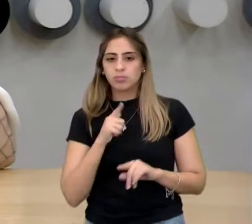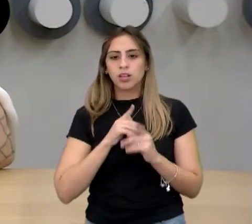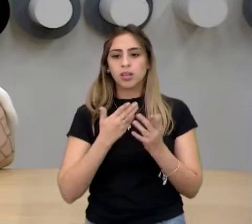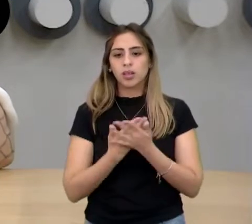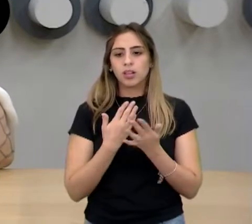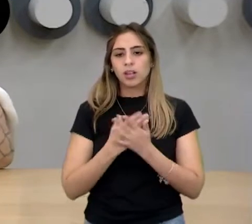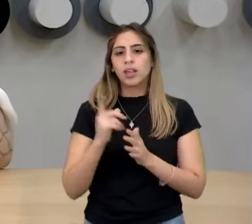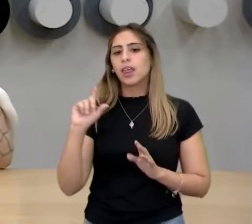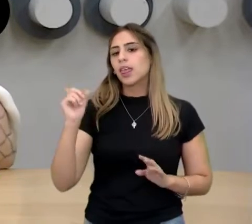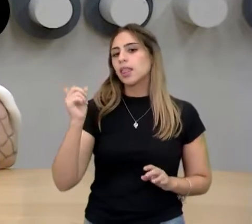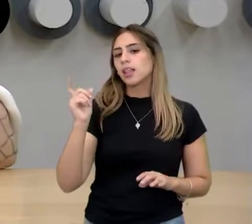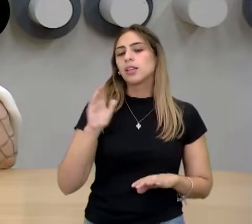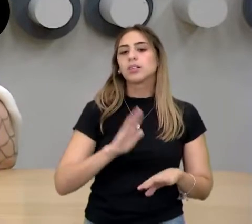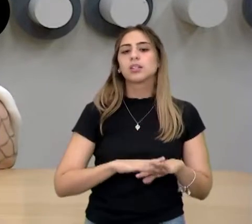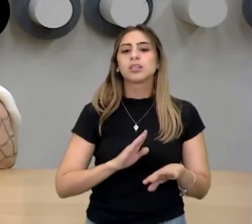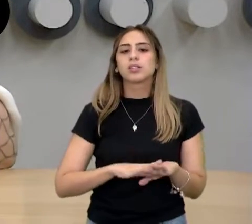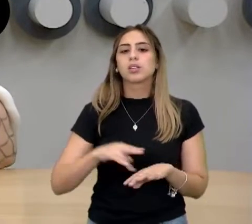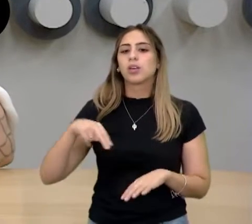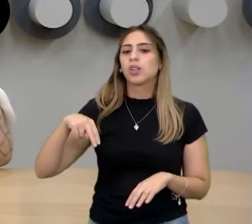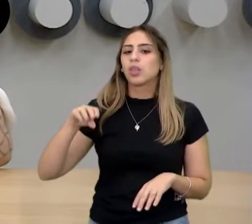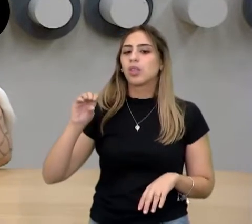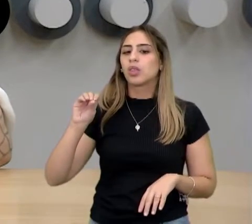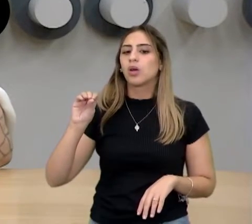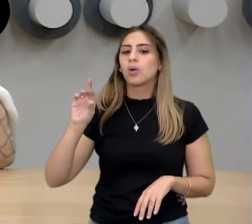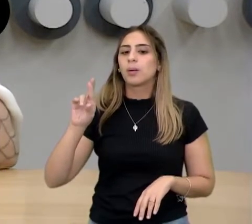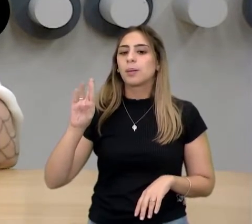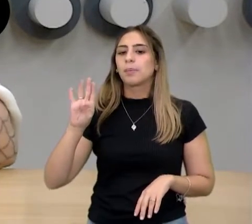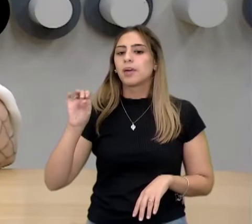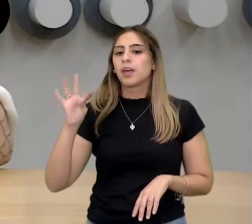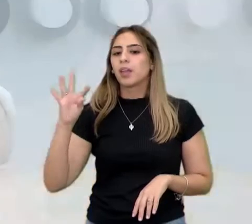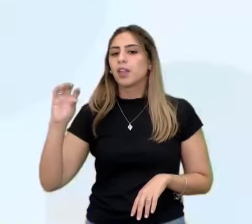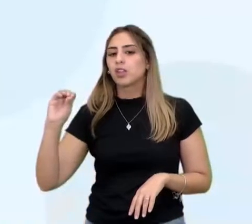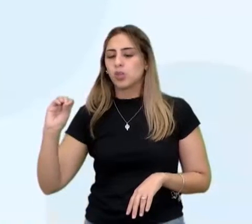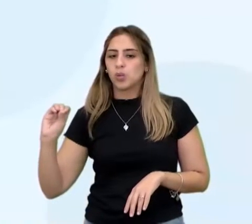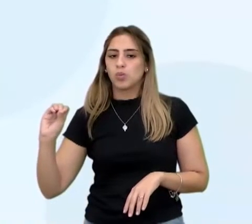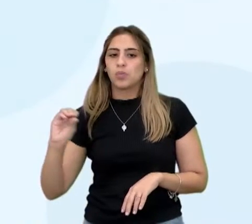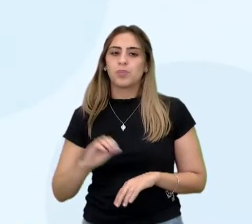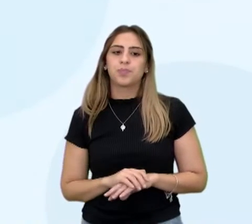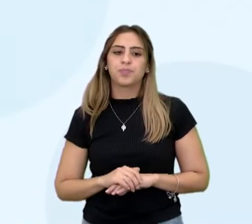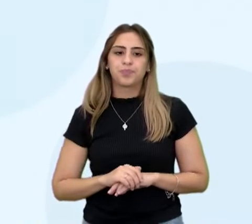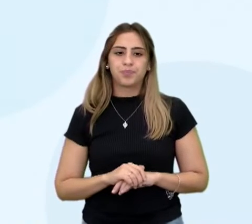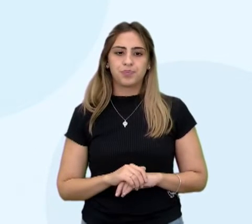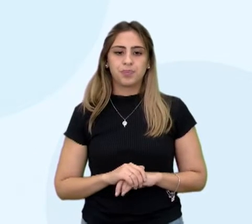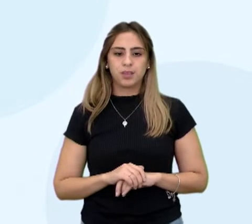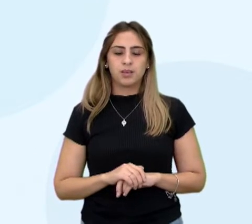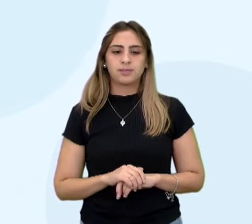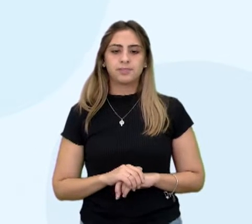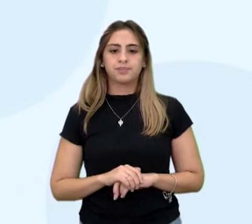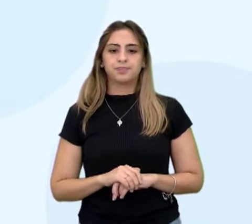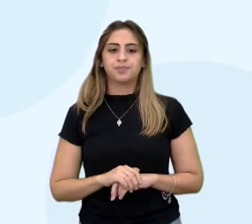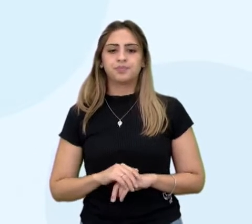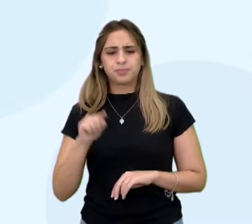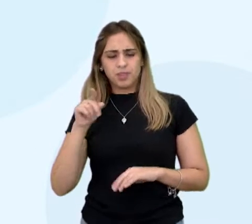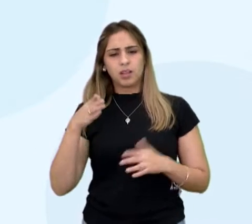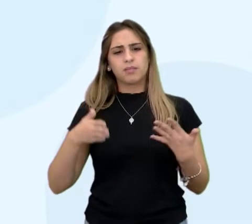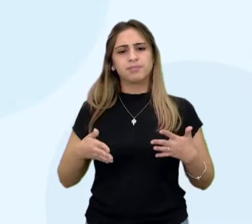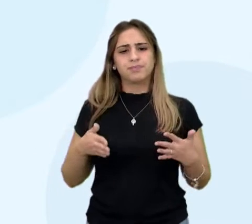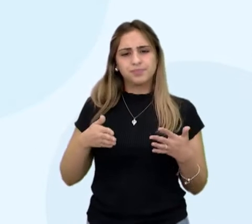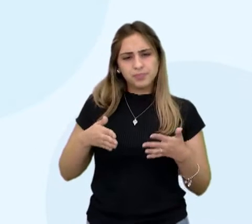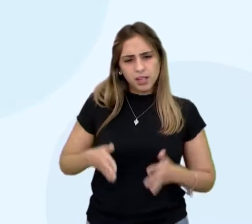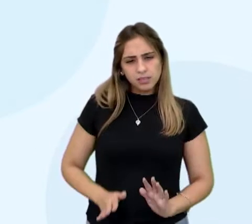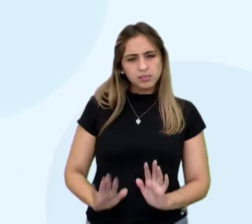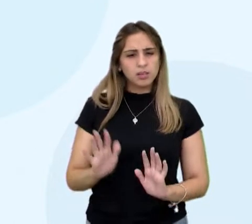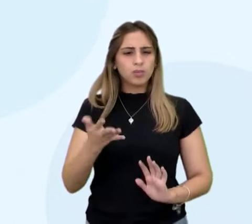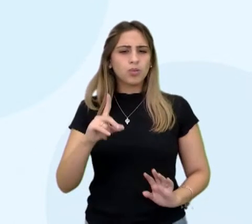filósofo italiano chamado Norberto Bobbio. O Norberto Bobbio é esse autor que nasce no comecinho